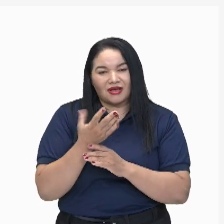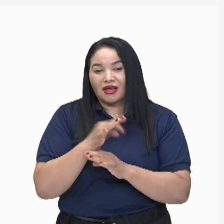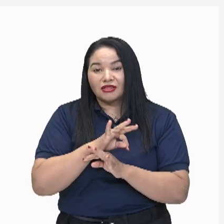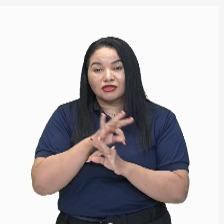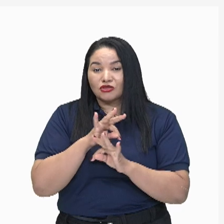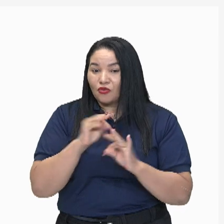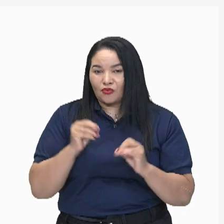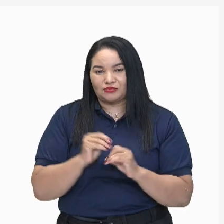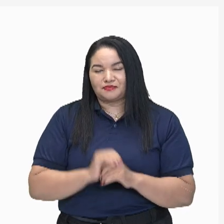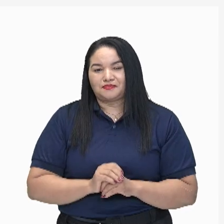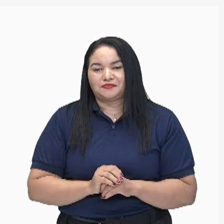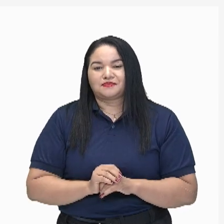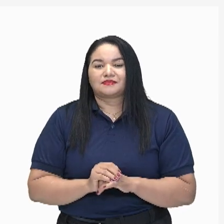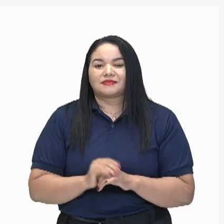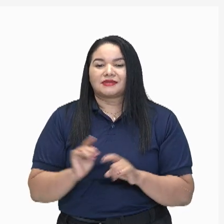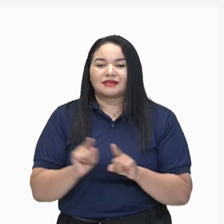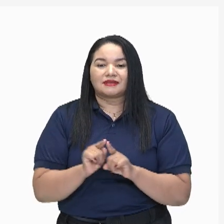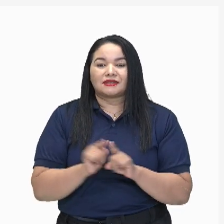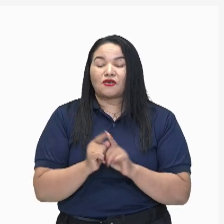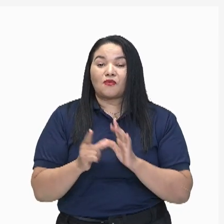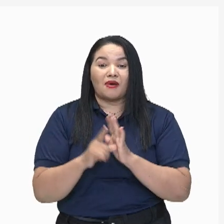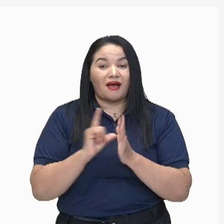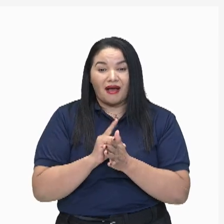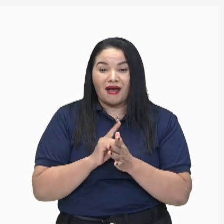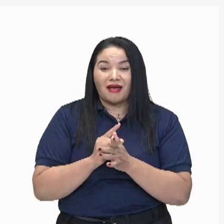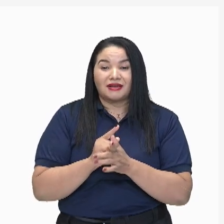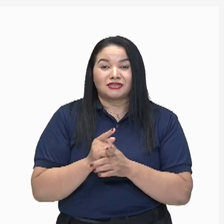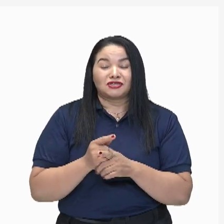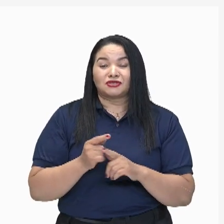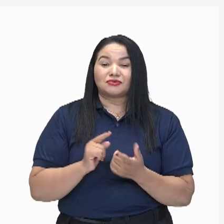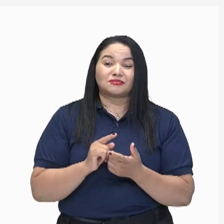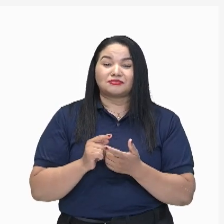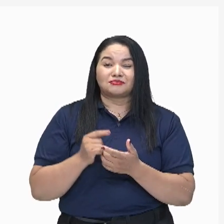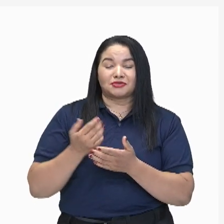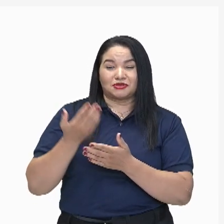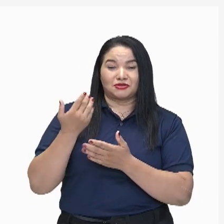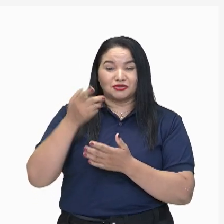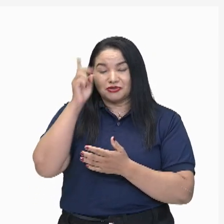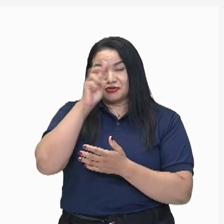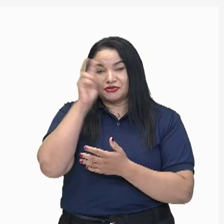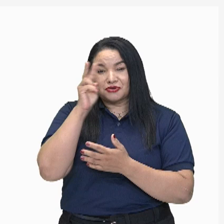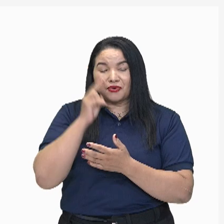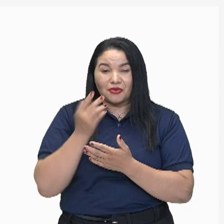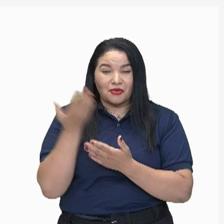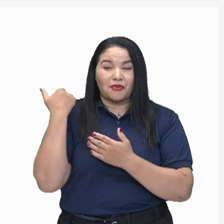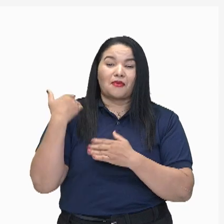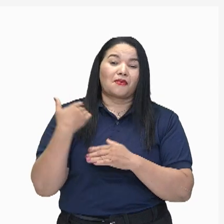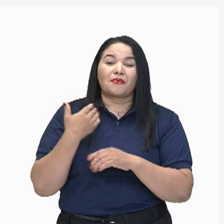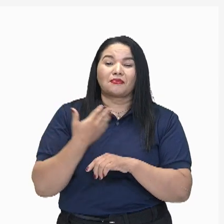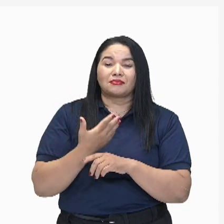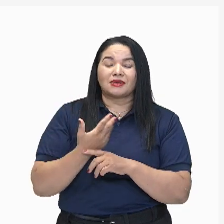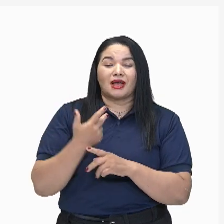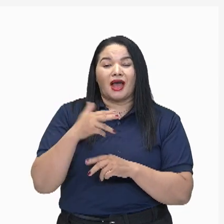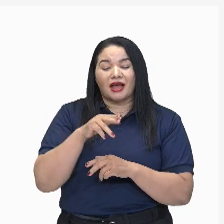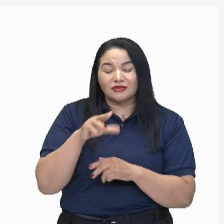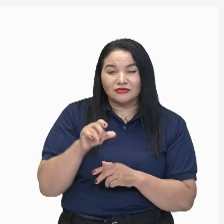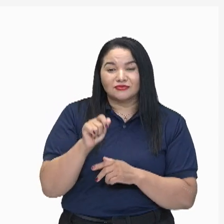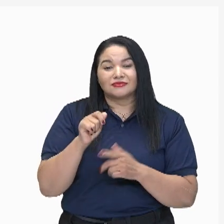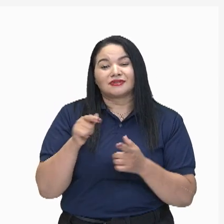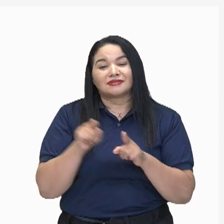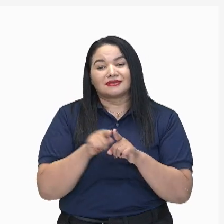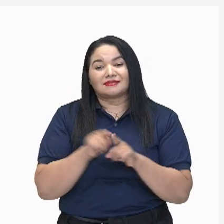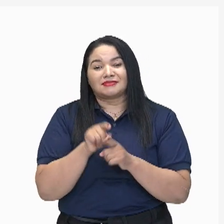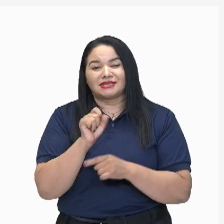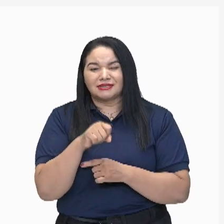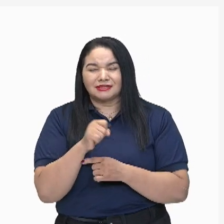Mas antes da pré-história, havia a pré-história da pré-história. E havia o nunca, e havia o sim. Quase com a ideia